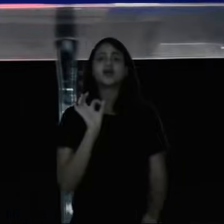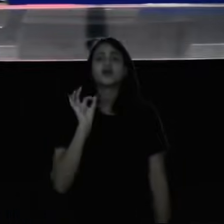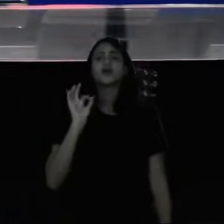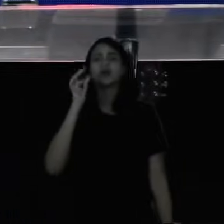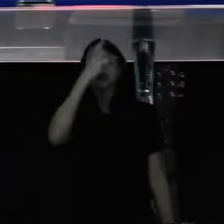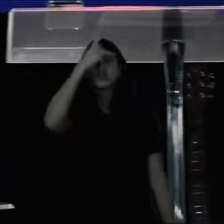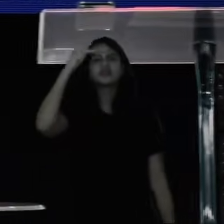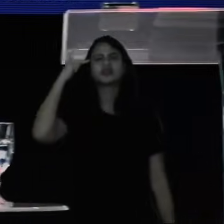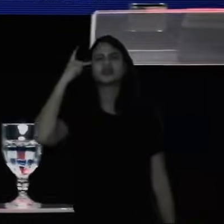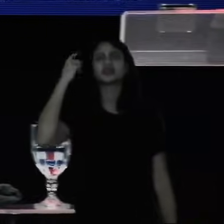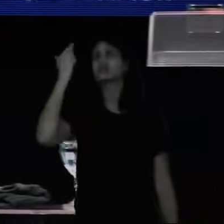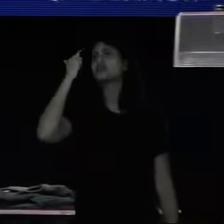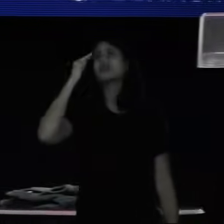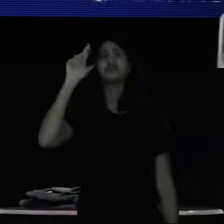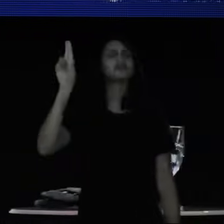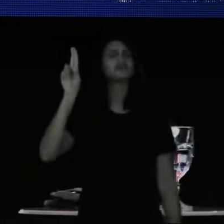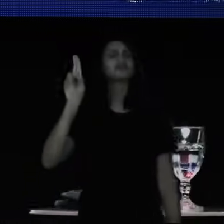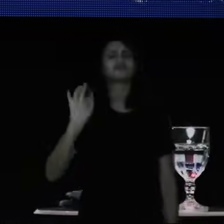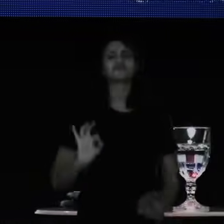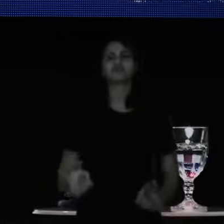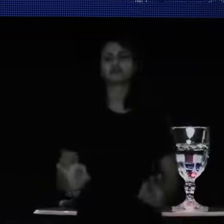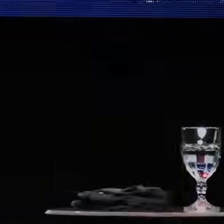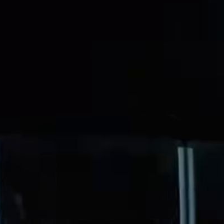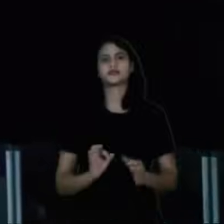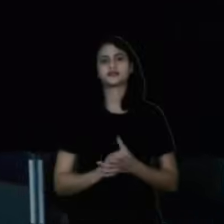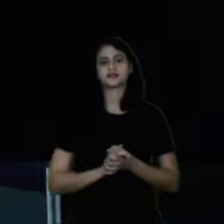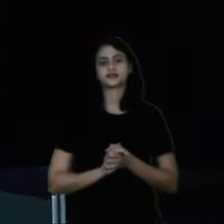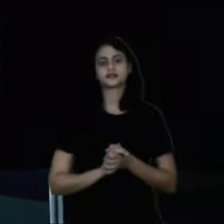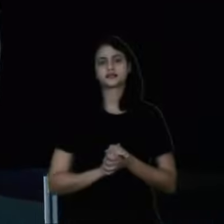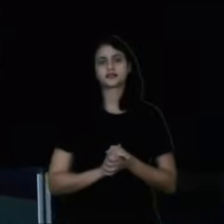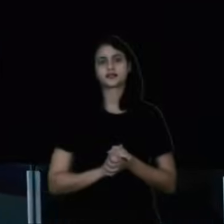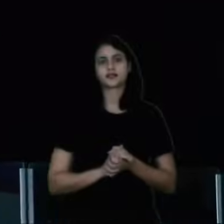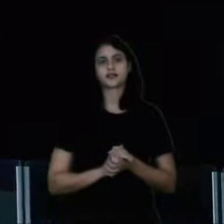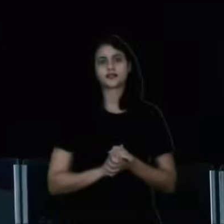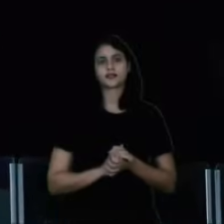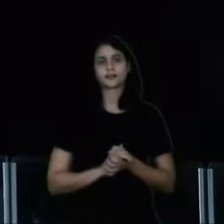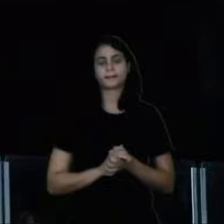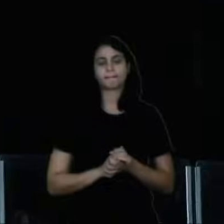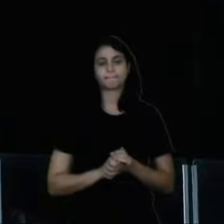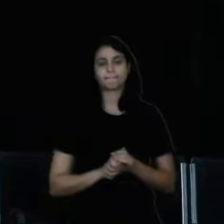coisa. Bota fogo.